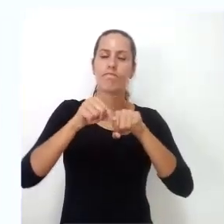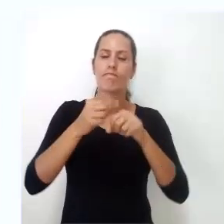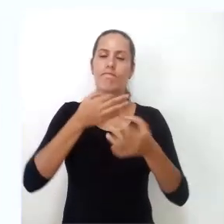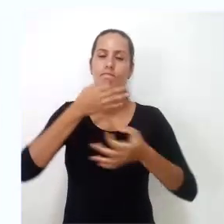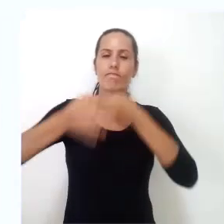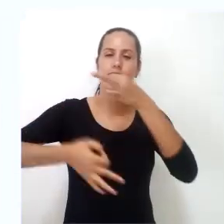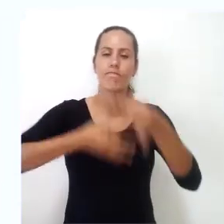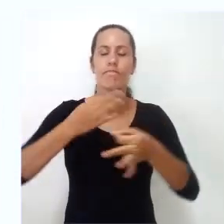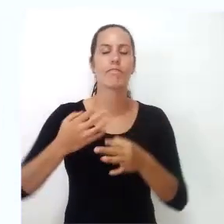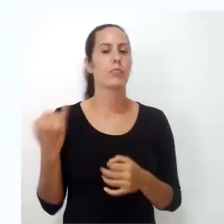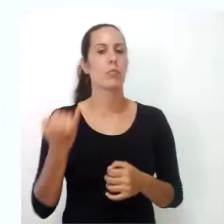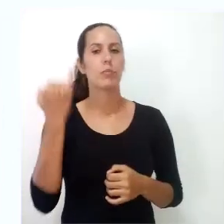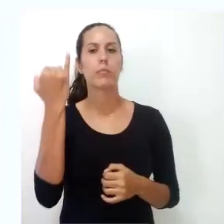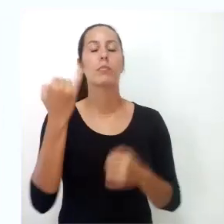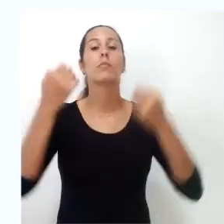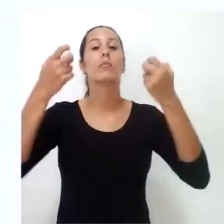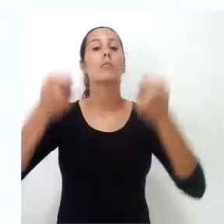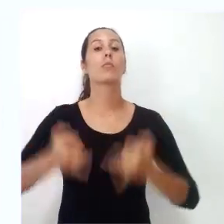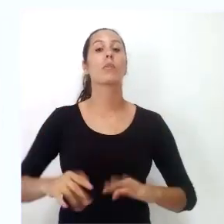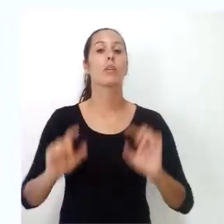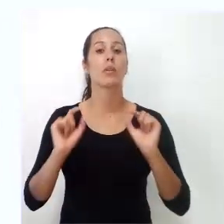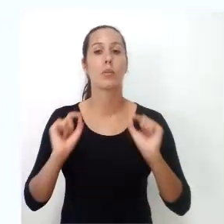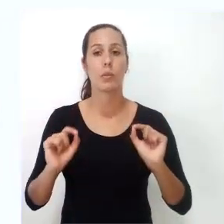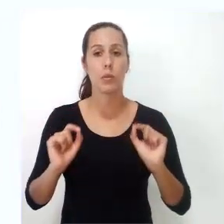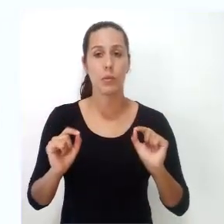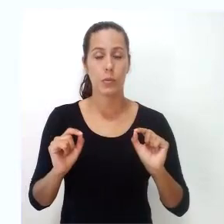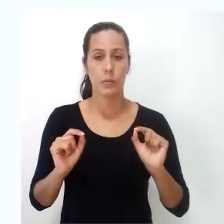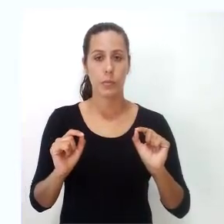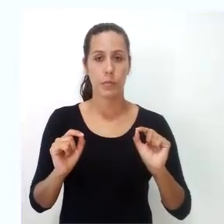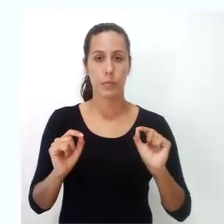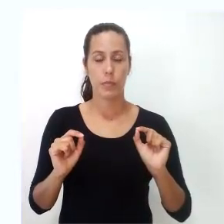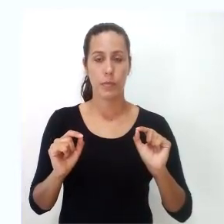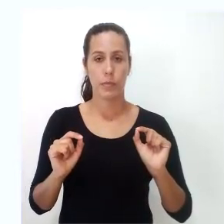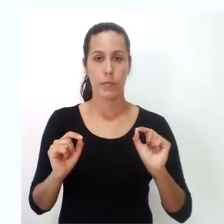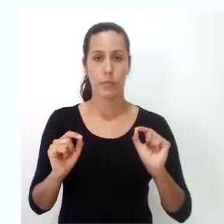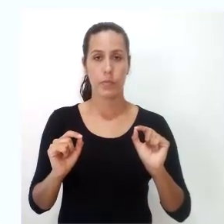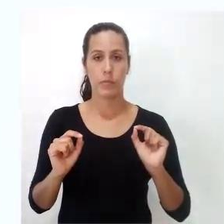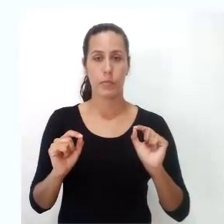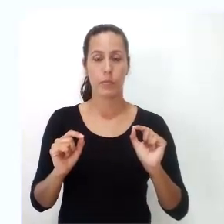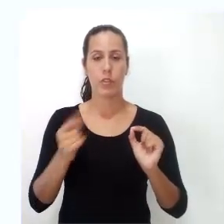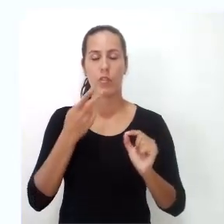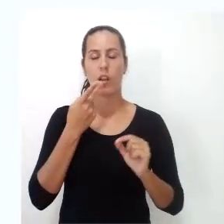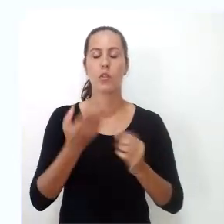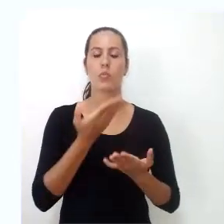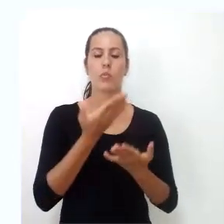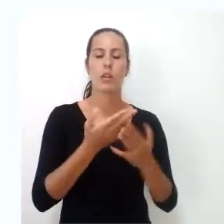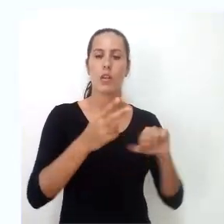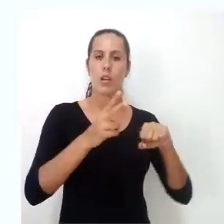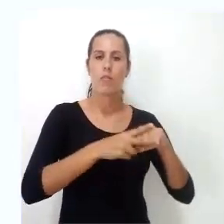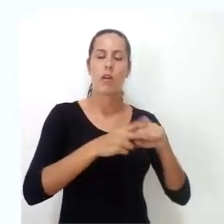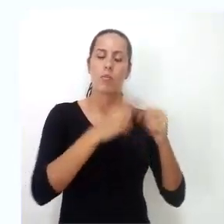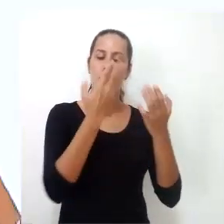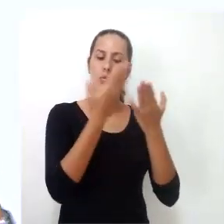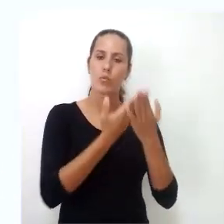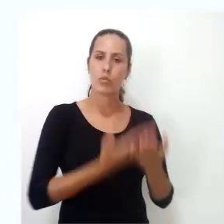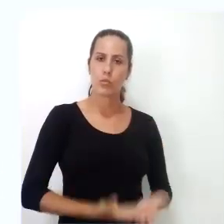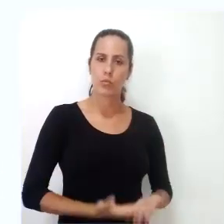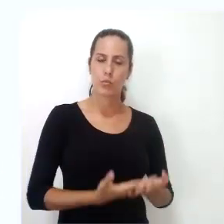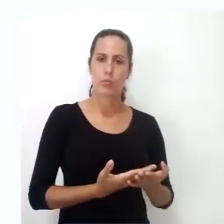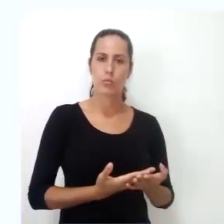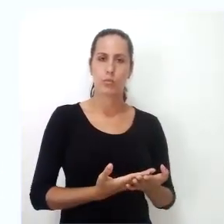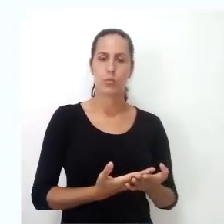Grande. Então, é importante salientar, certo? Repito, certo? Justamente o estudo do verbo,